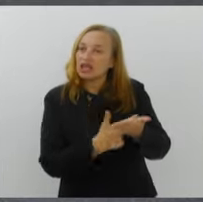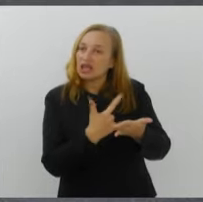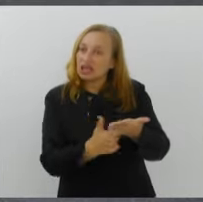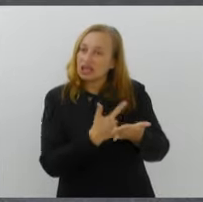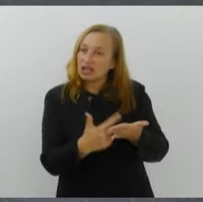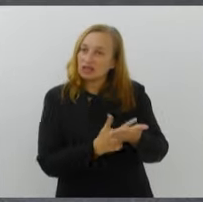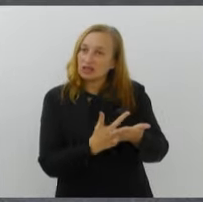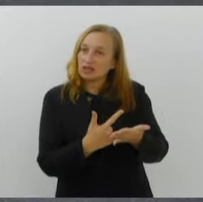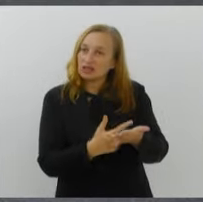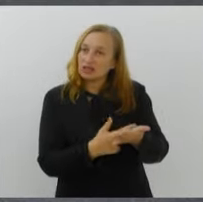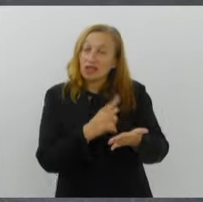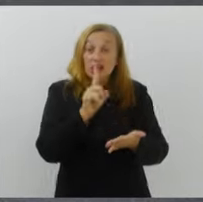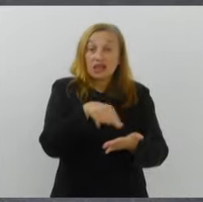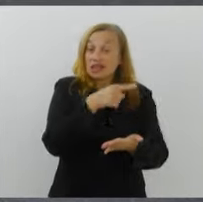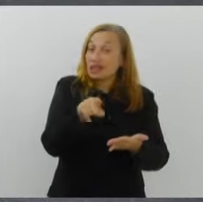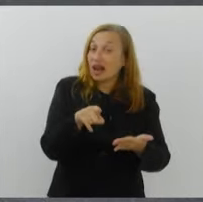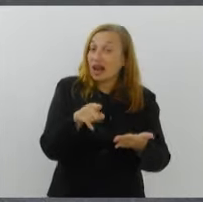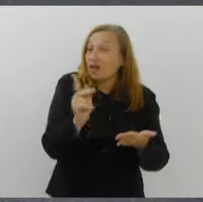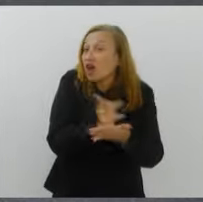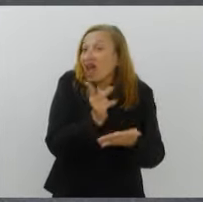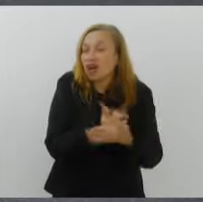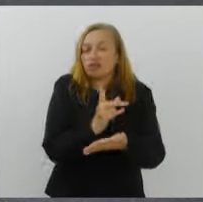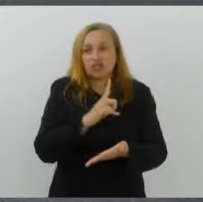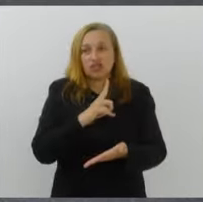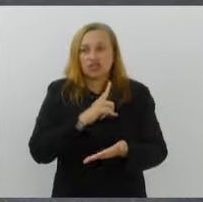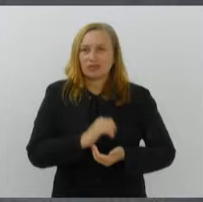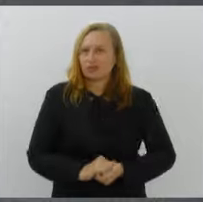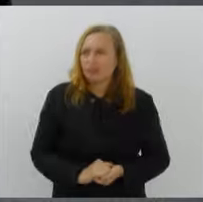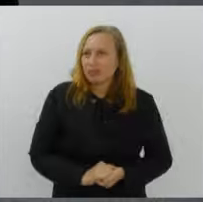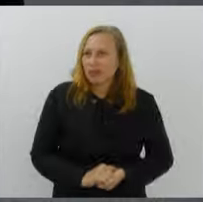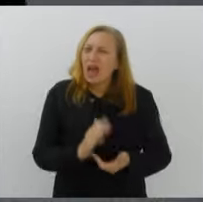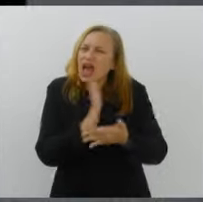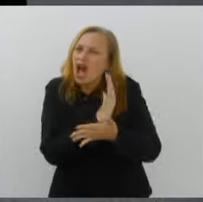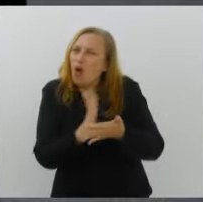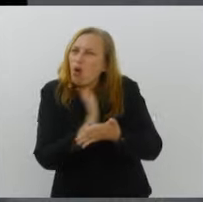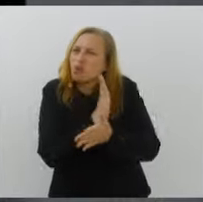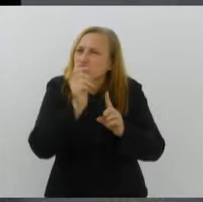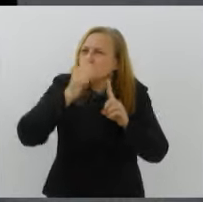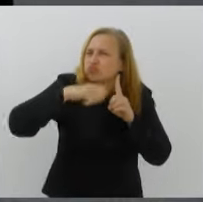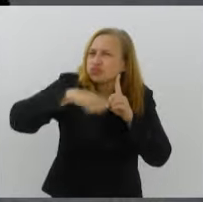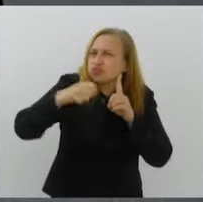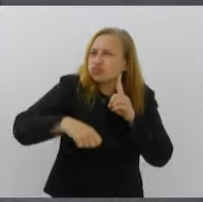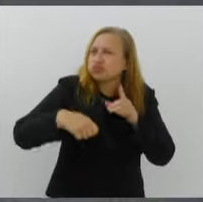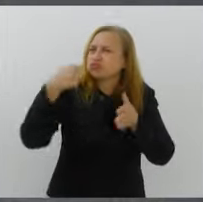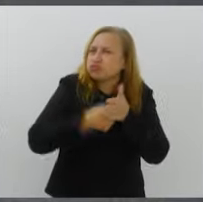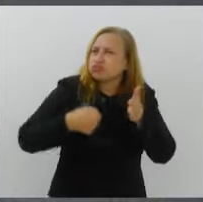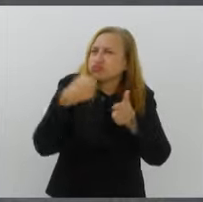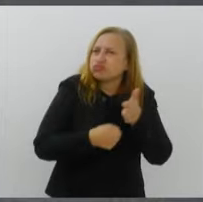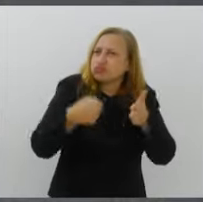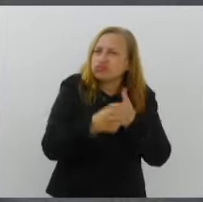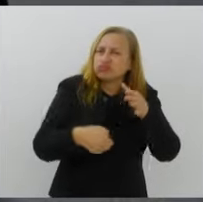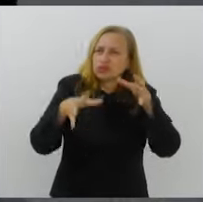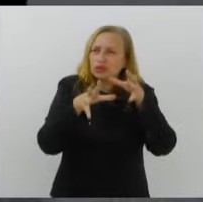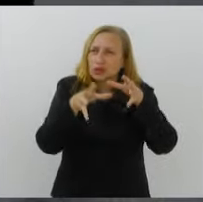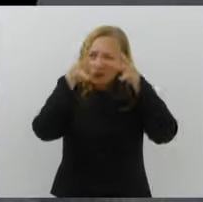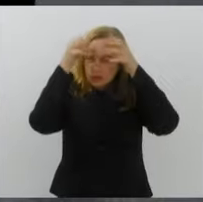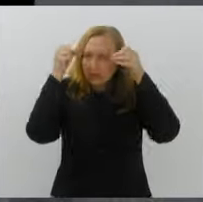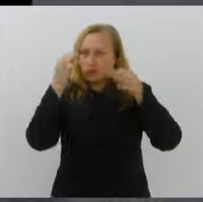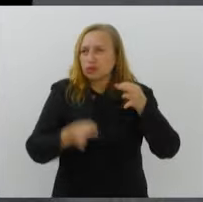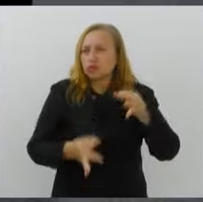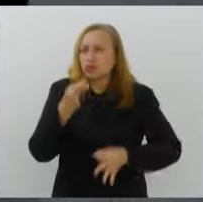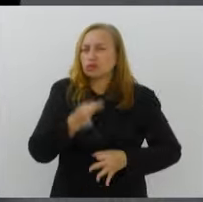de irregularidades. A gente está há alguns meses nessa batalha com o Tribunal de Contas do Estado, com o Ministério